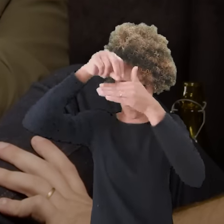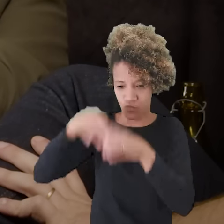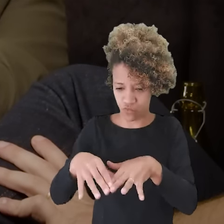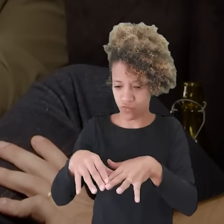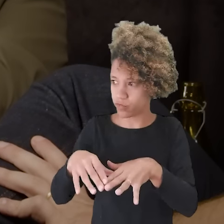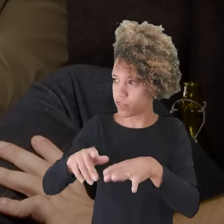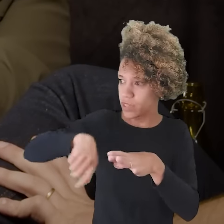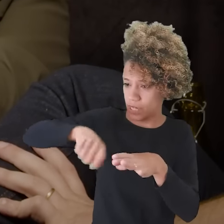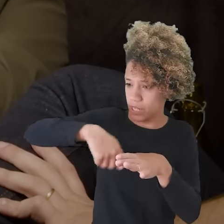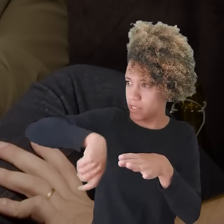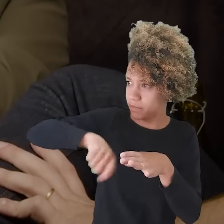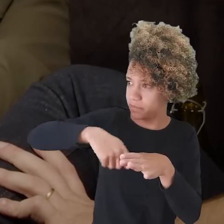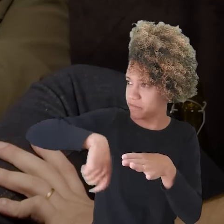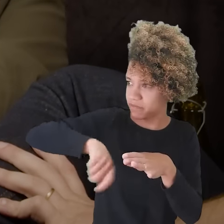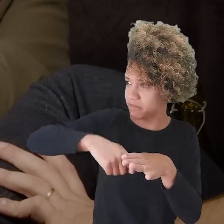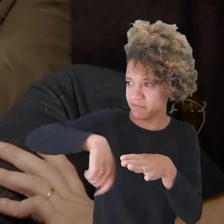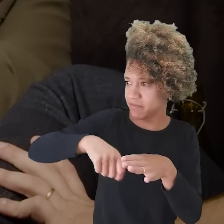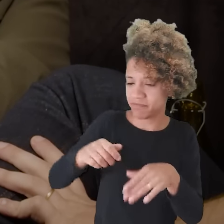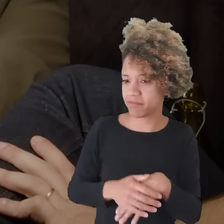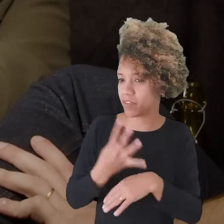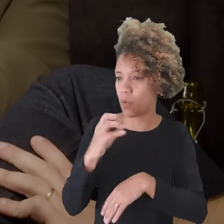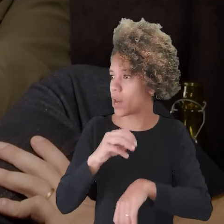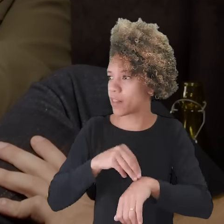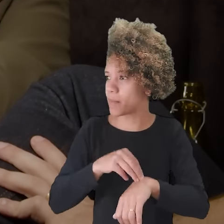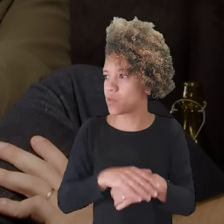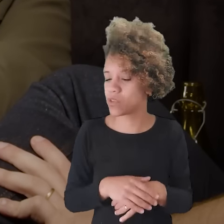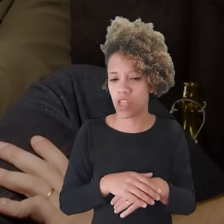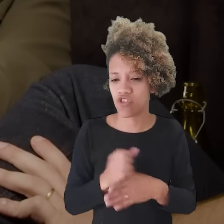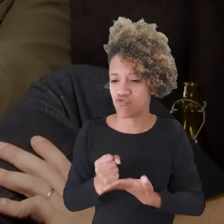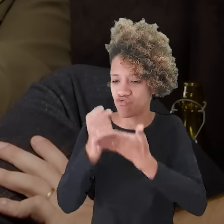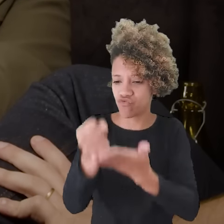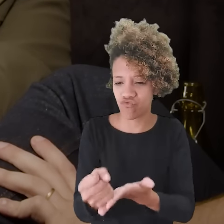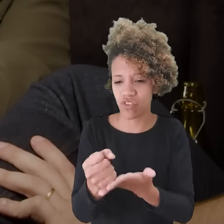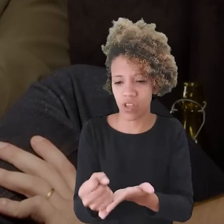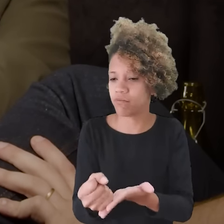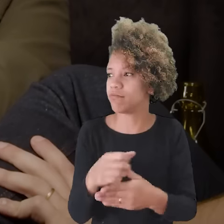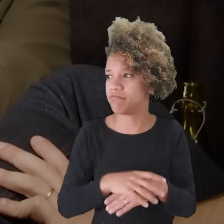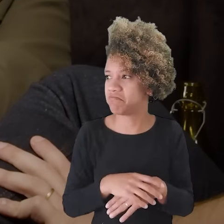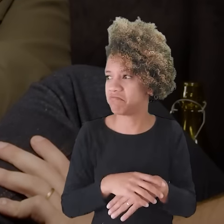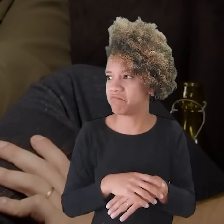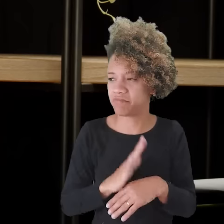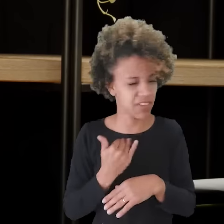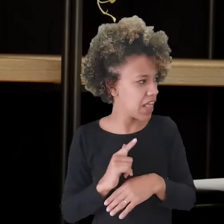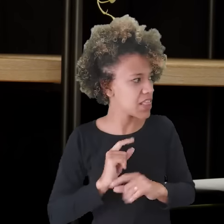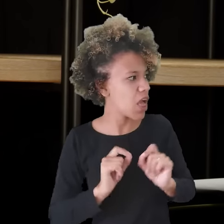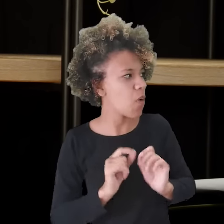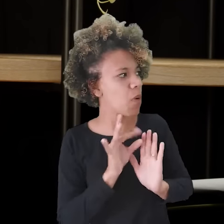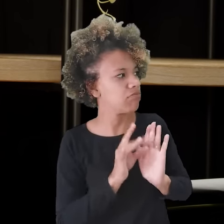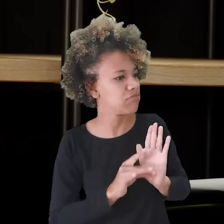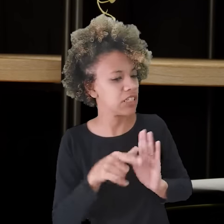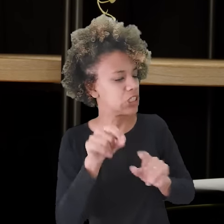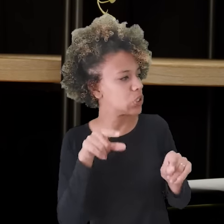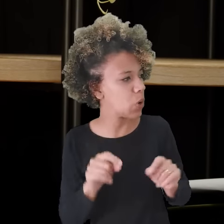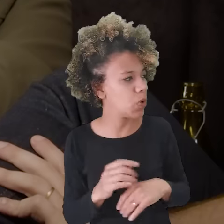dentro da panela e daqui a 40 minutos chega na tua mesa sem vida você tem algum critério